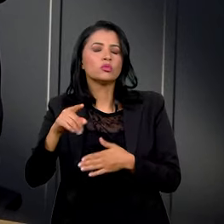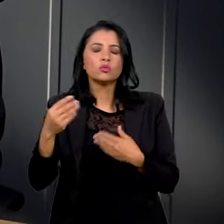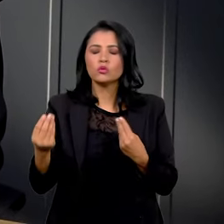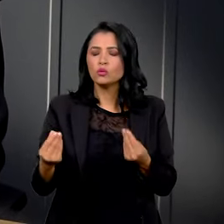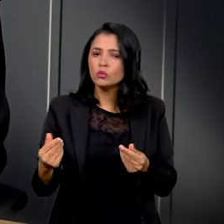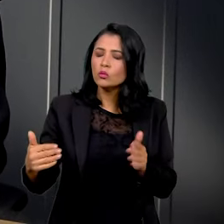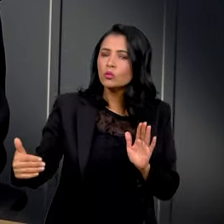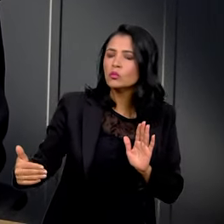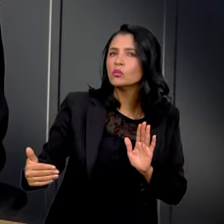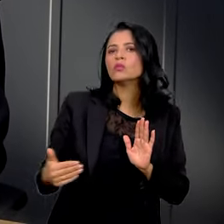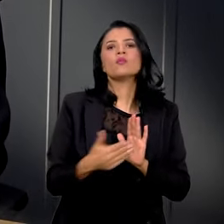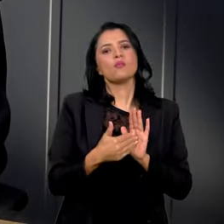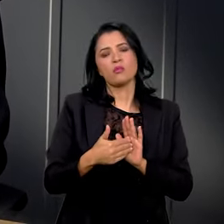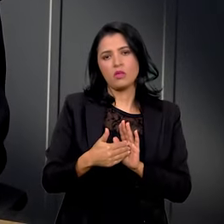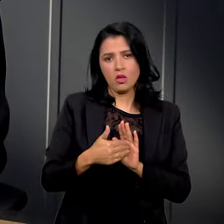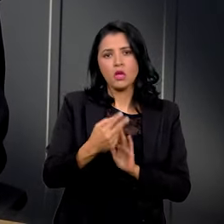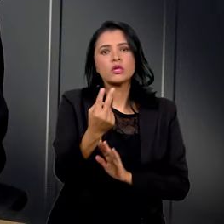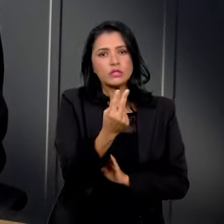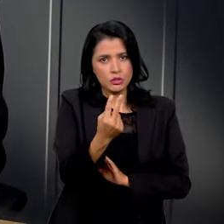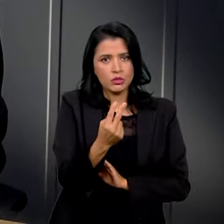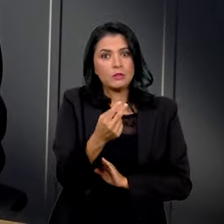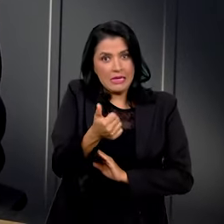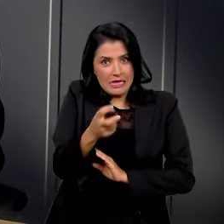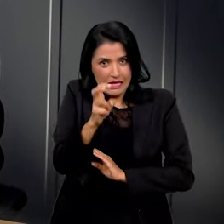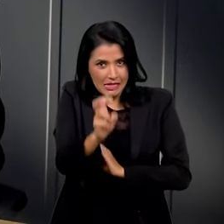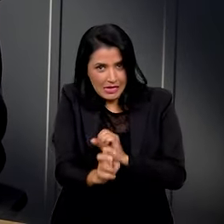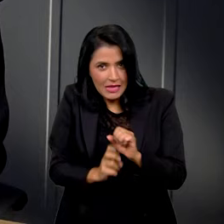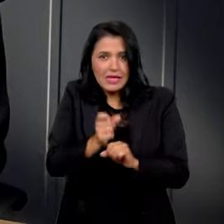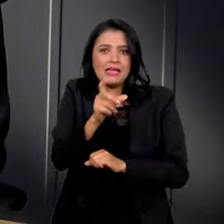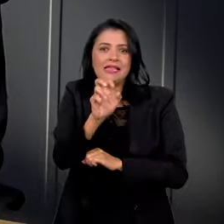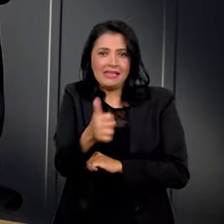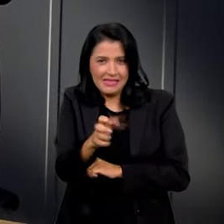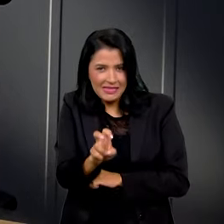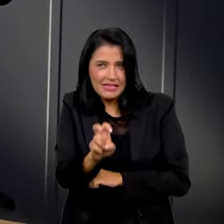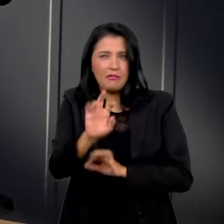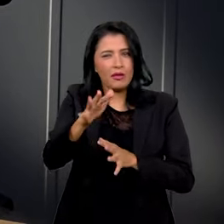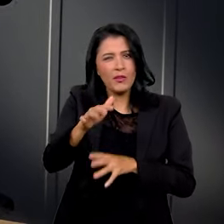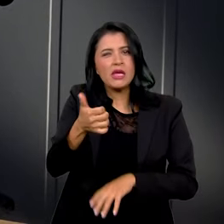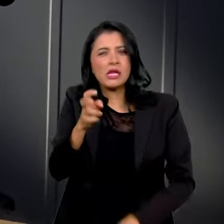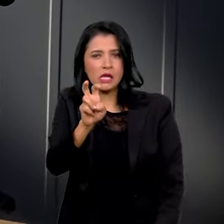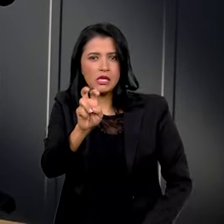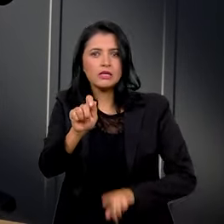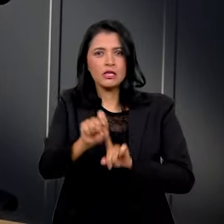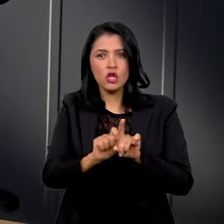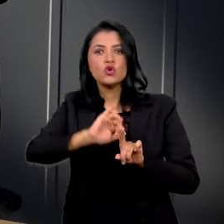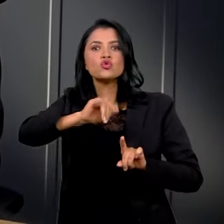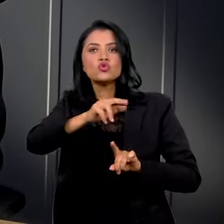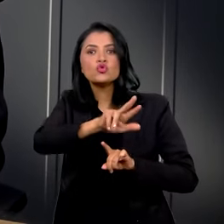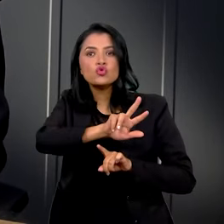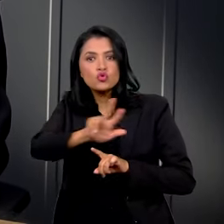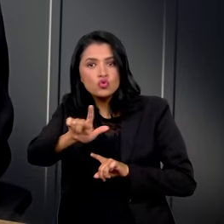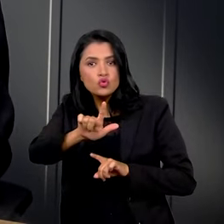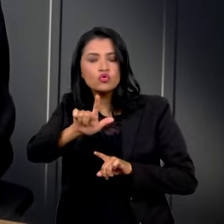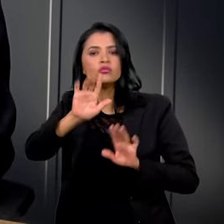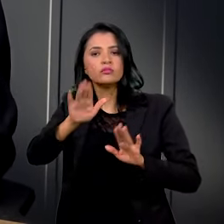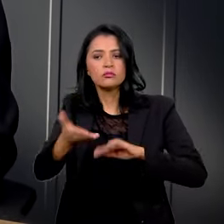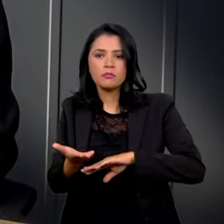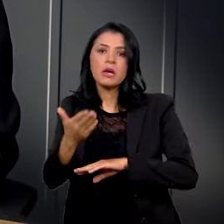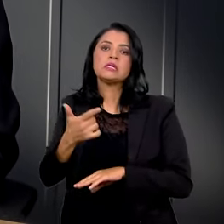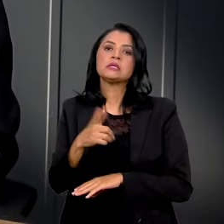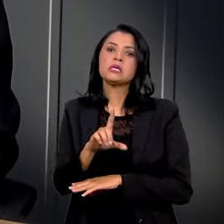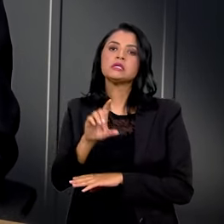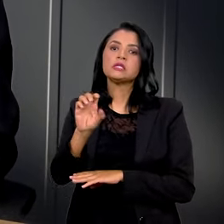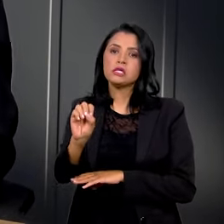né Na na primeira a segunda quizena desculpa né até o dia por volta do dia 15 de julho né mais de 150